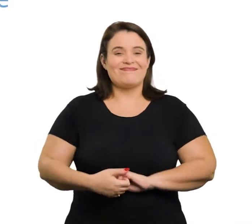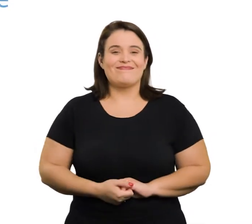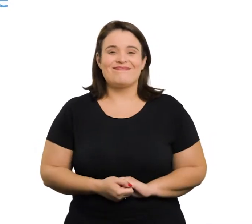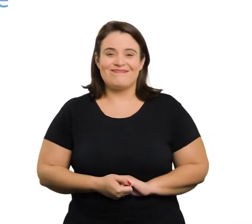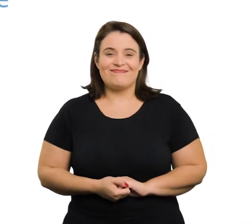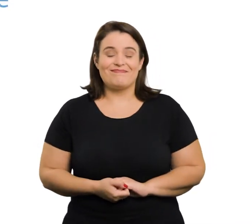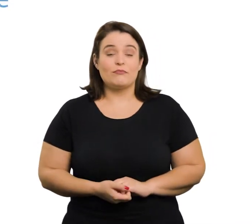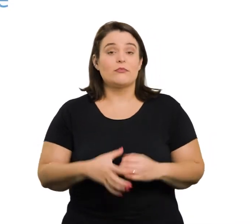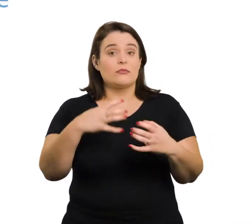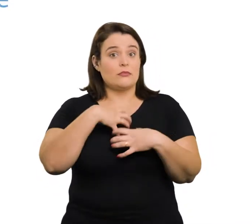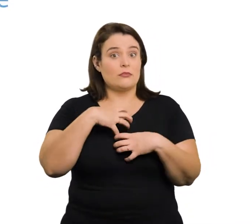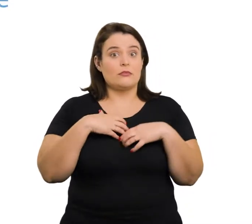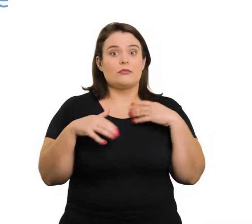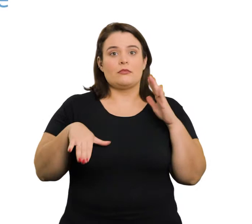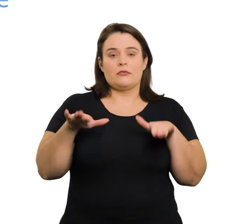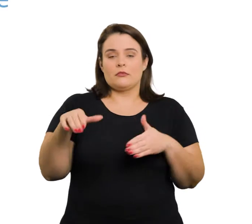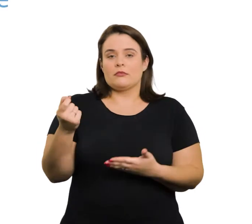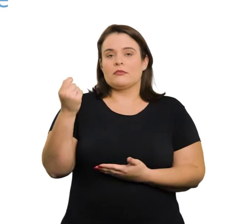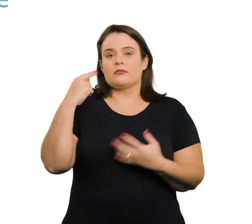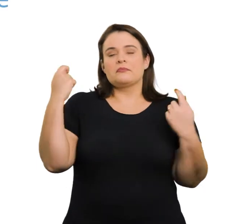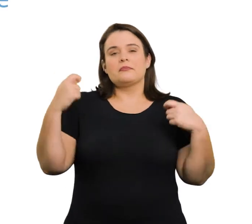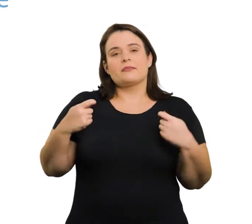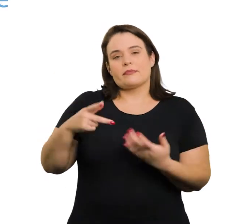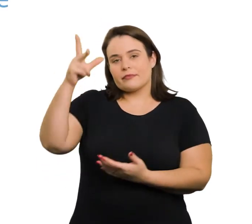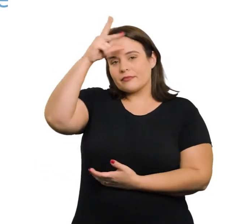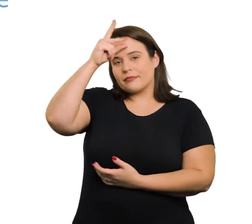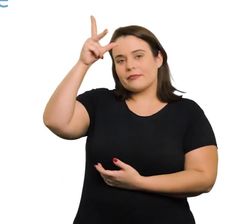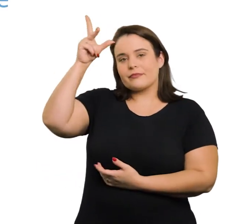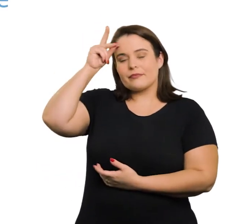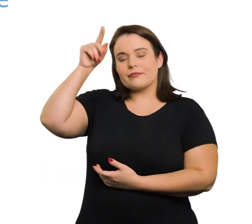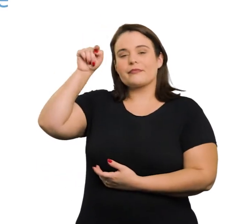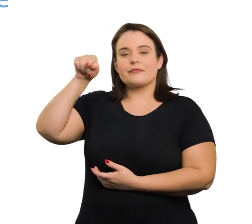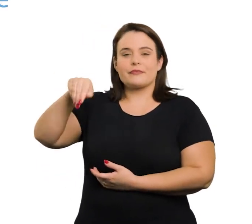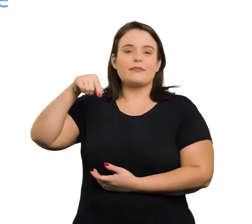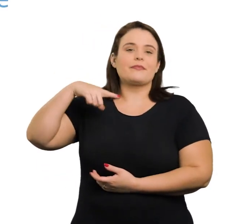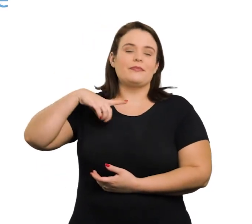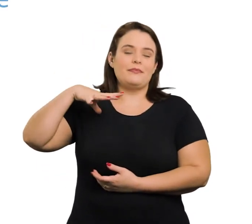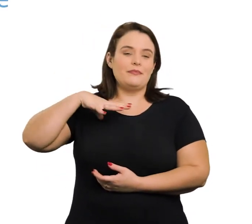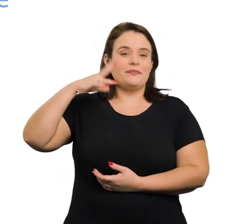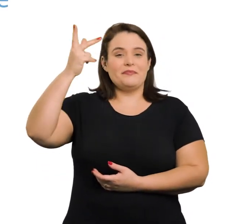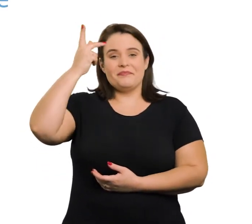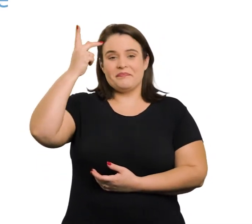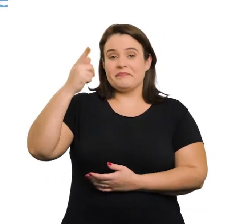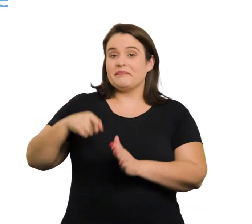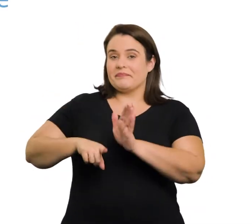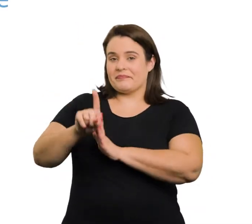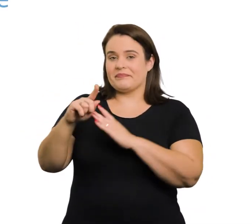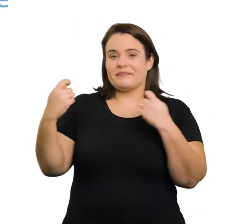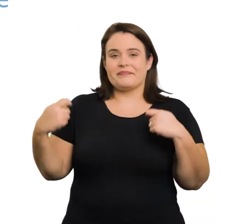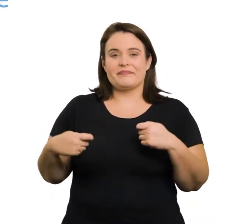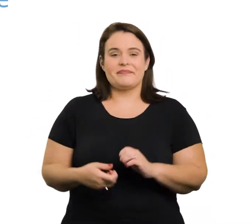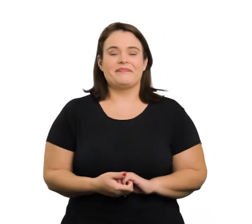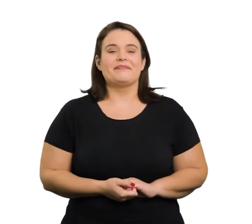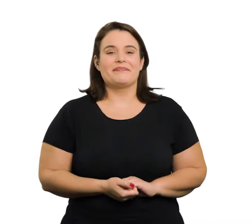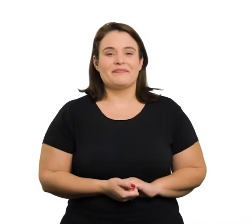Dica: em situações excepcionais, consultar a Prefeitura da cidade de São Paulo.